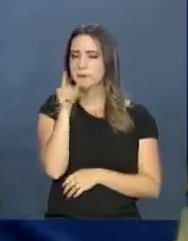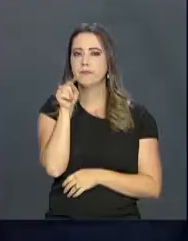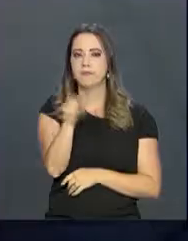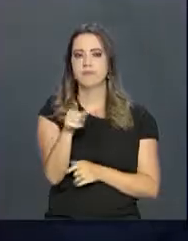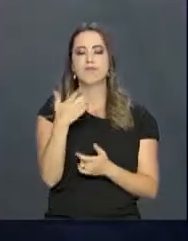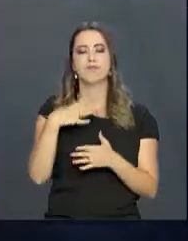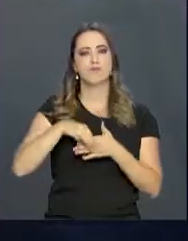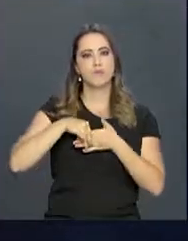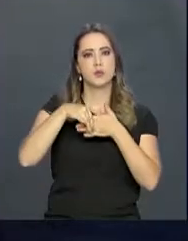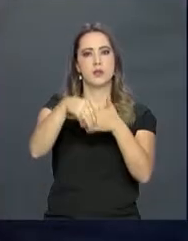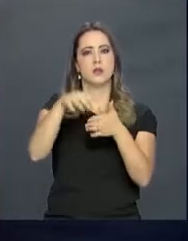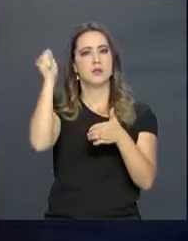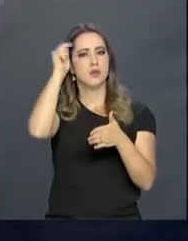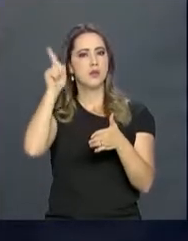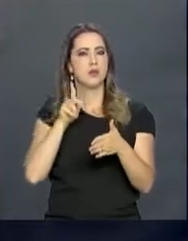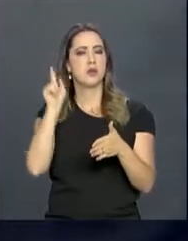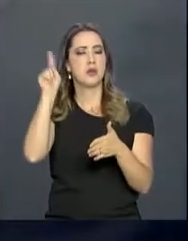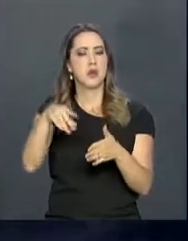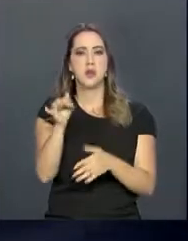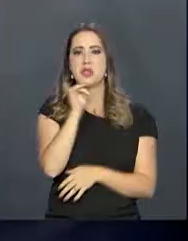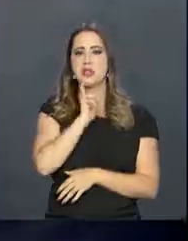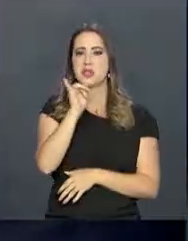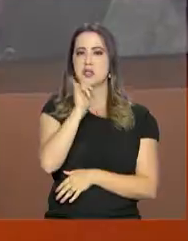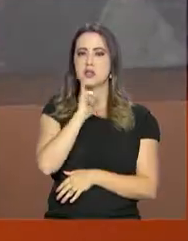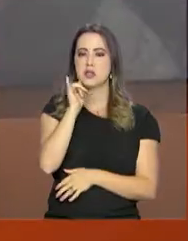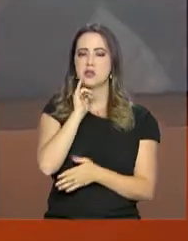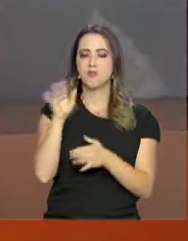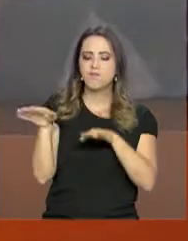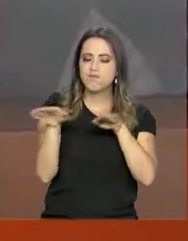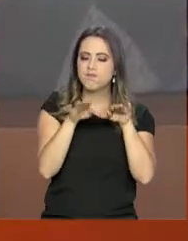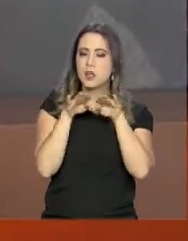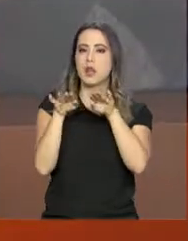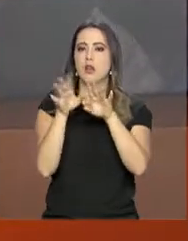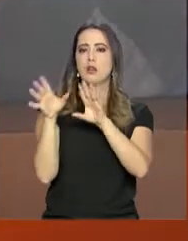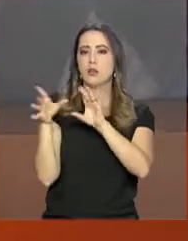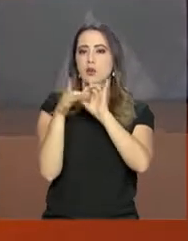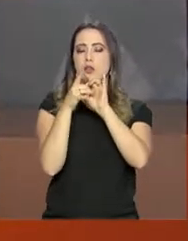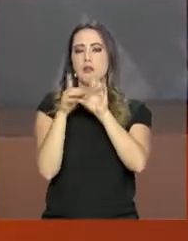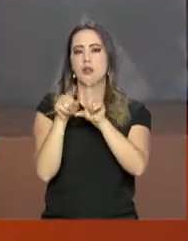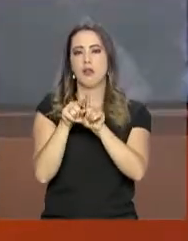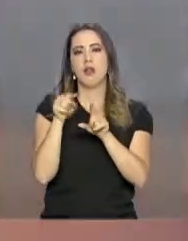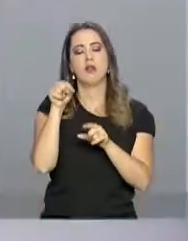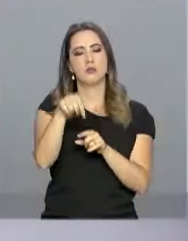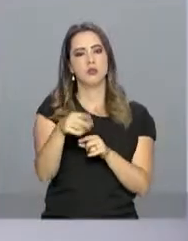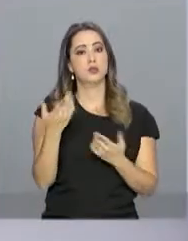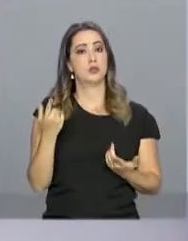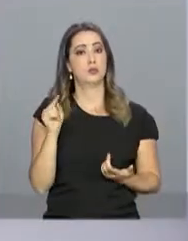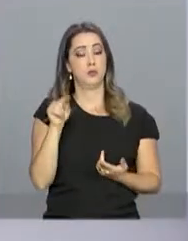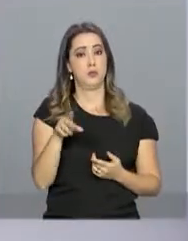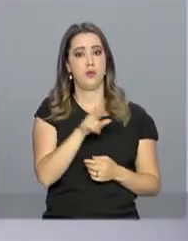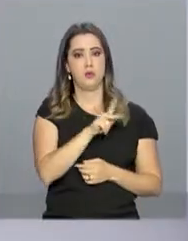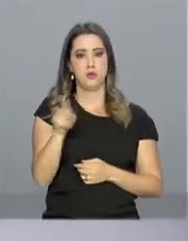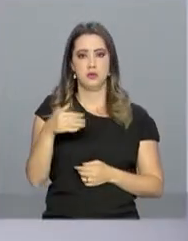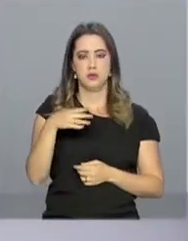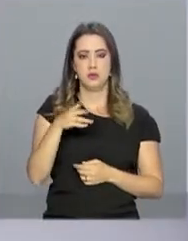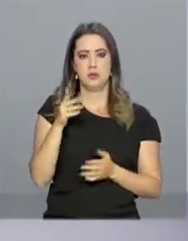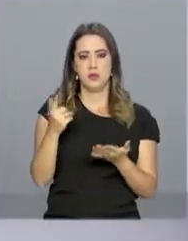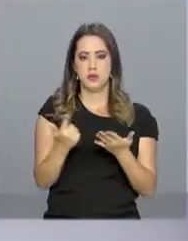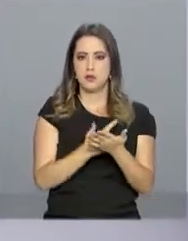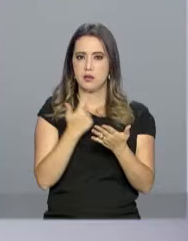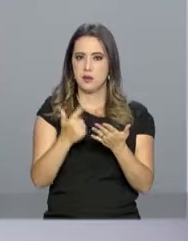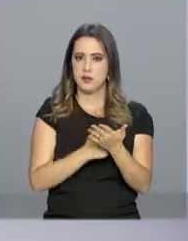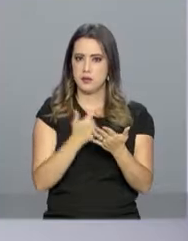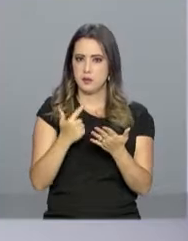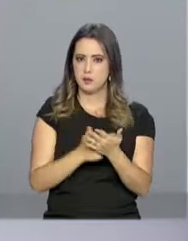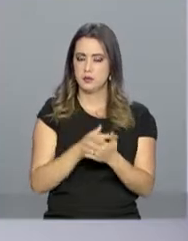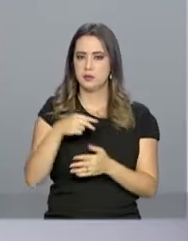que, para o presidente, é um exemplo de moderação, equilíbrio e unidade. Michel Temer recebeu um livro com as cartas de